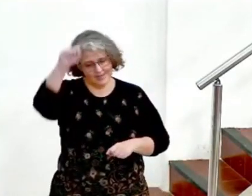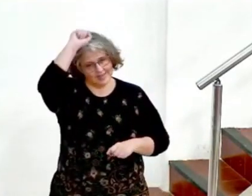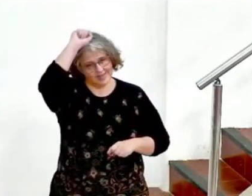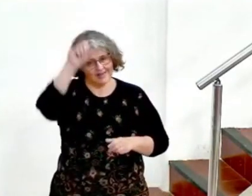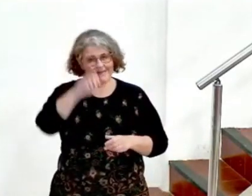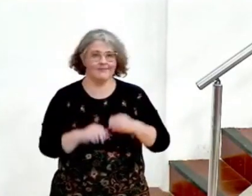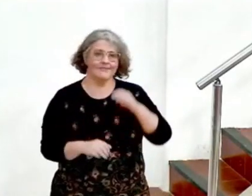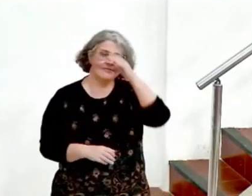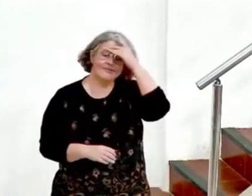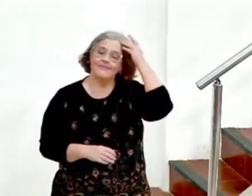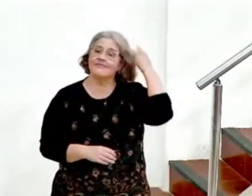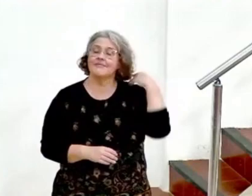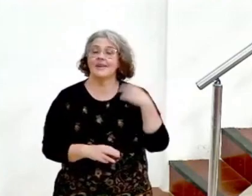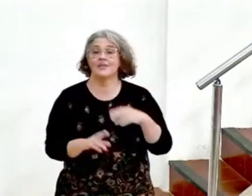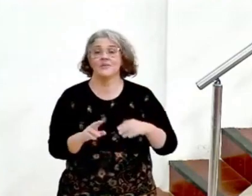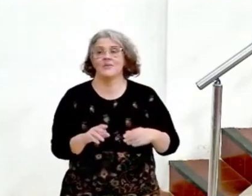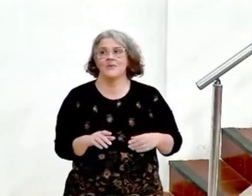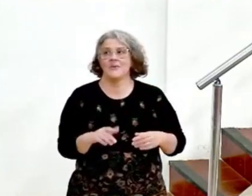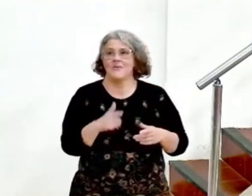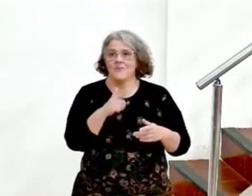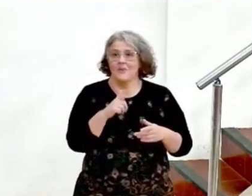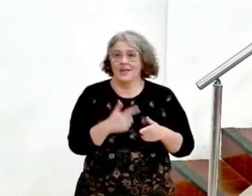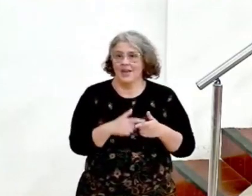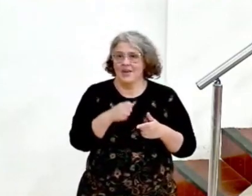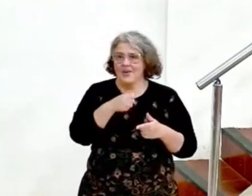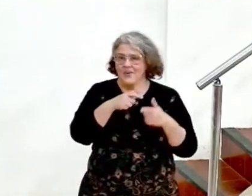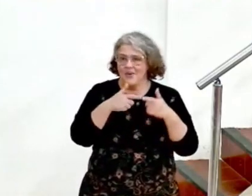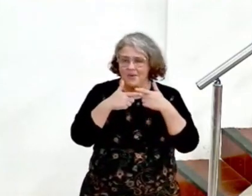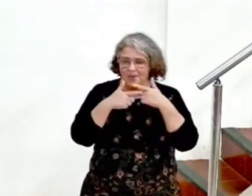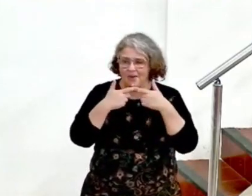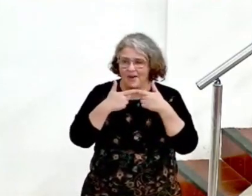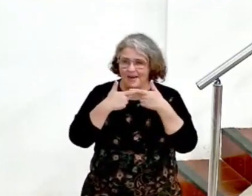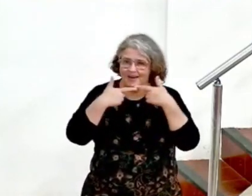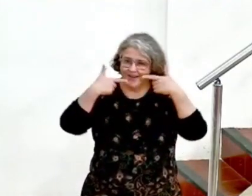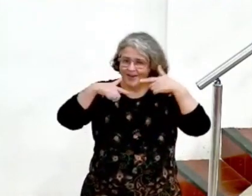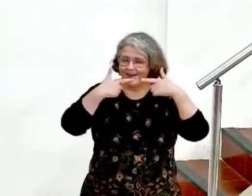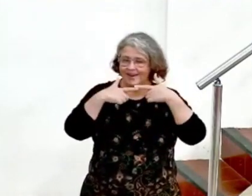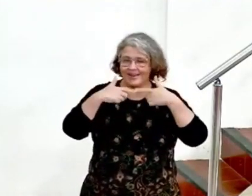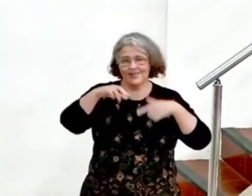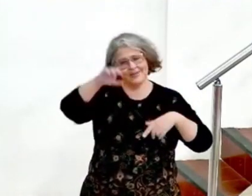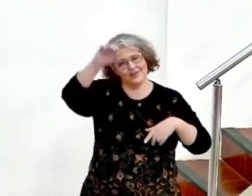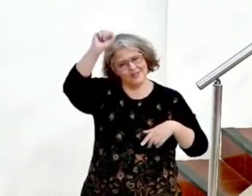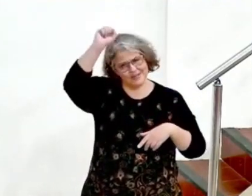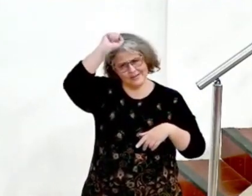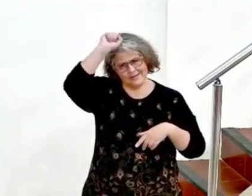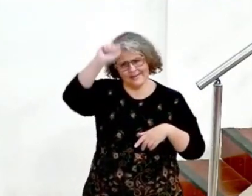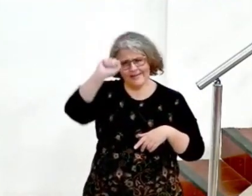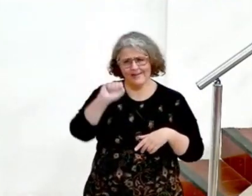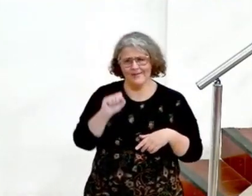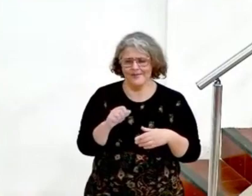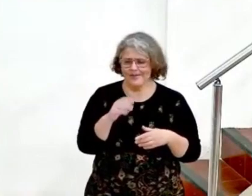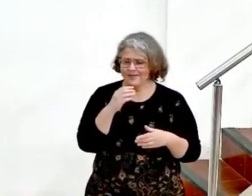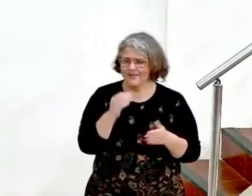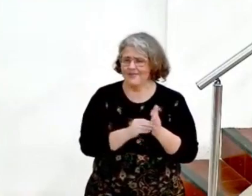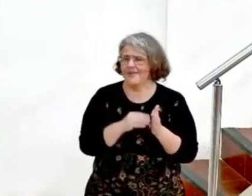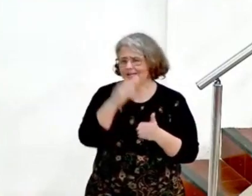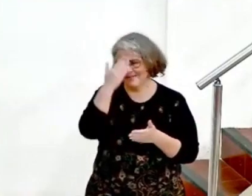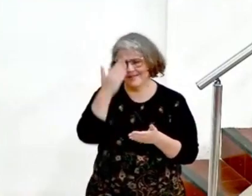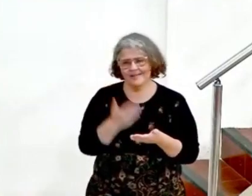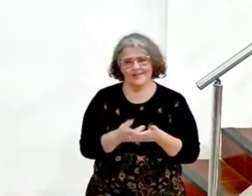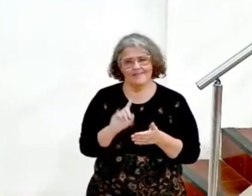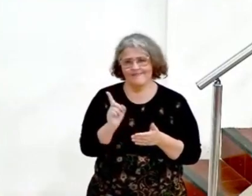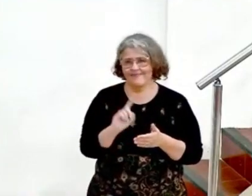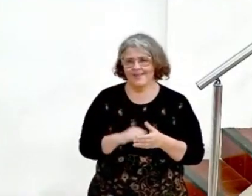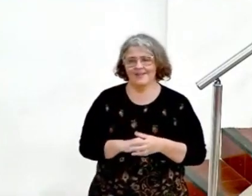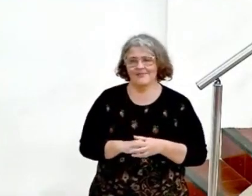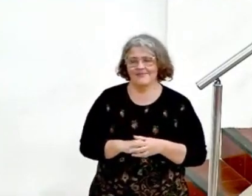dela não vai ser de incredulidade mais. Mas vai ser um riso de regozijo, de louvor. Porque Deus